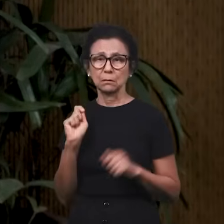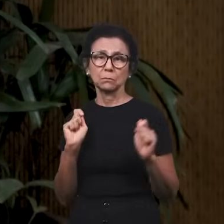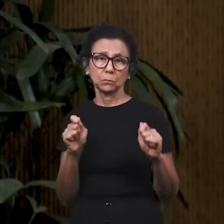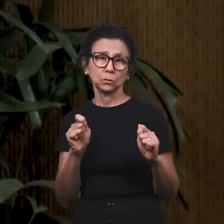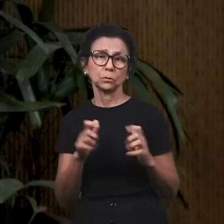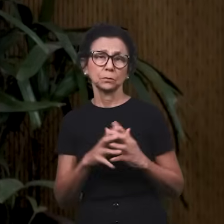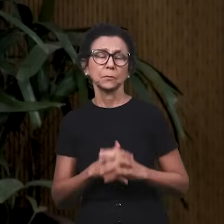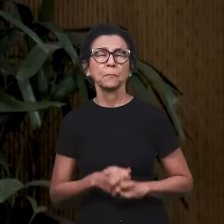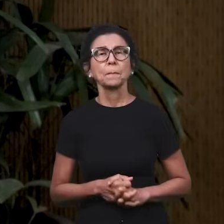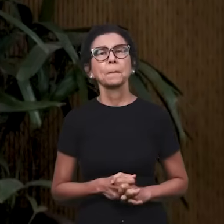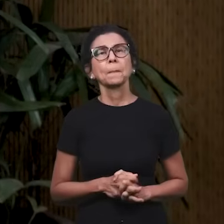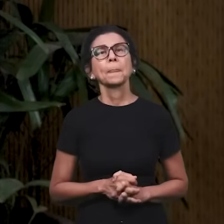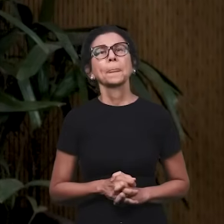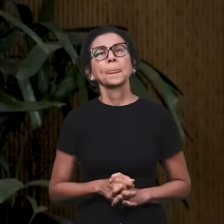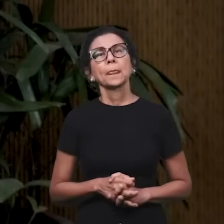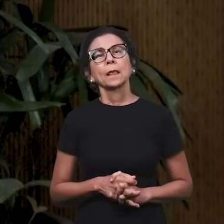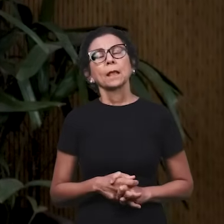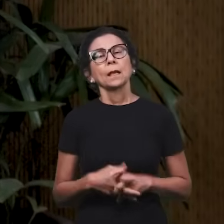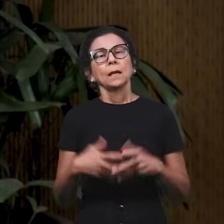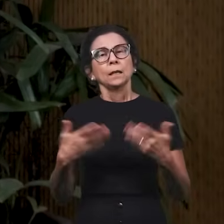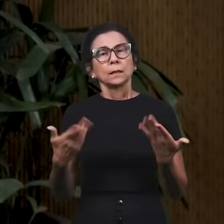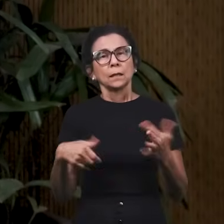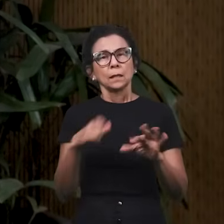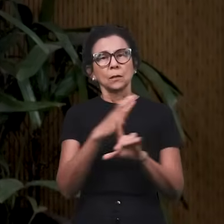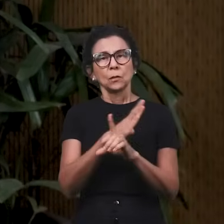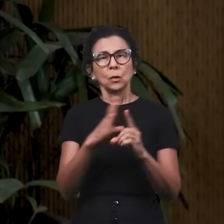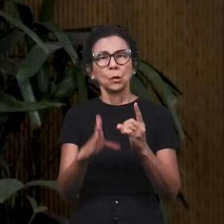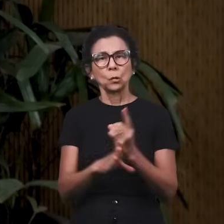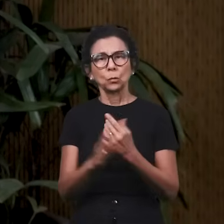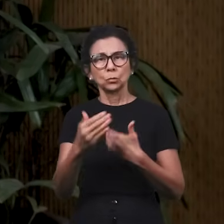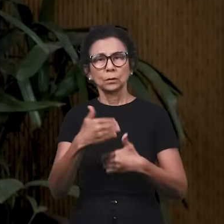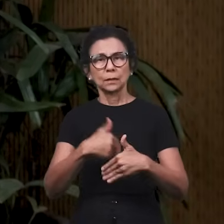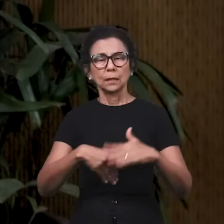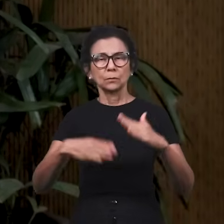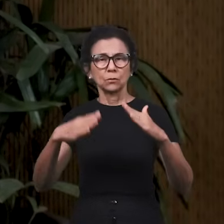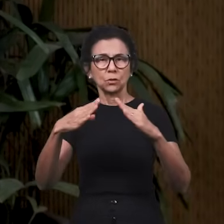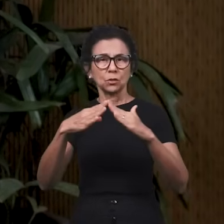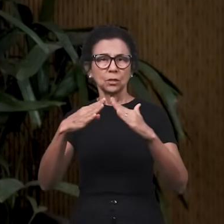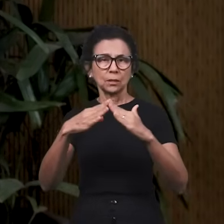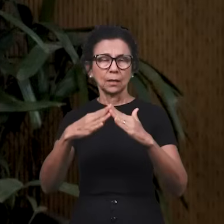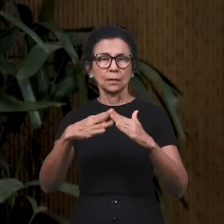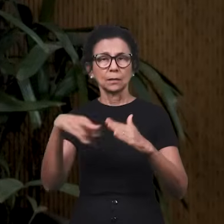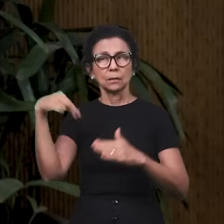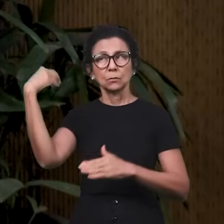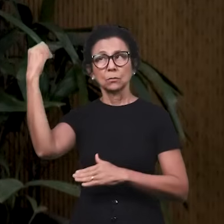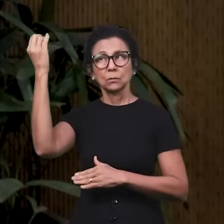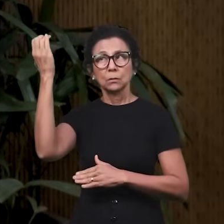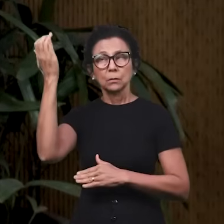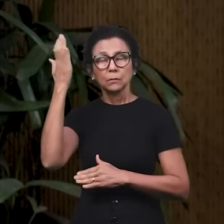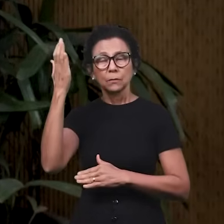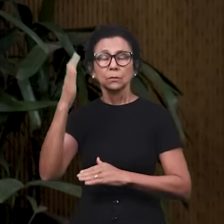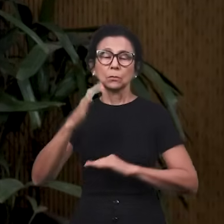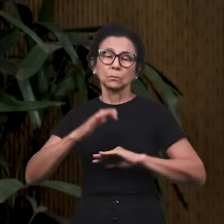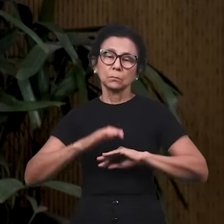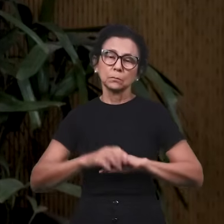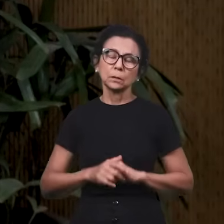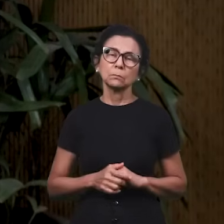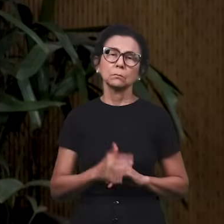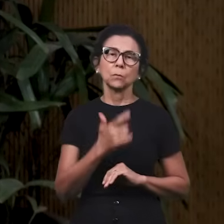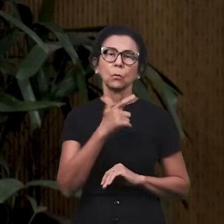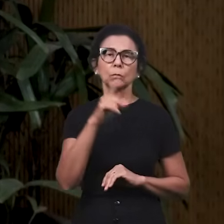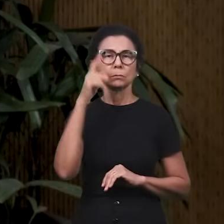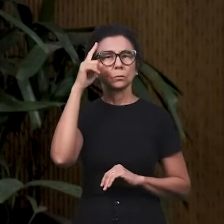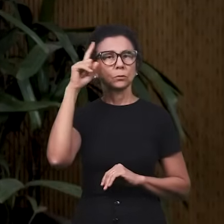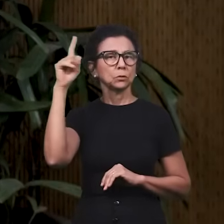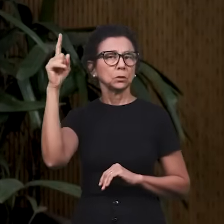uma palavra e ali se fazia o chamado no culto no lar, que era uma orientação do Senhor. Os